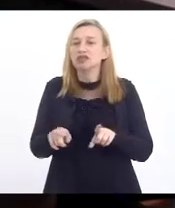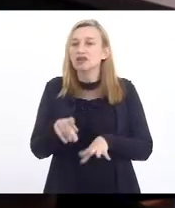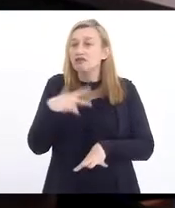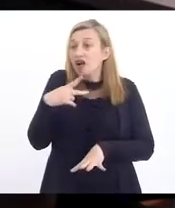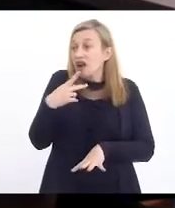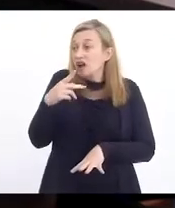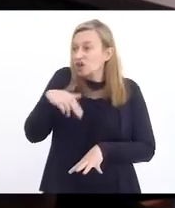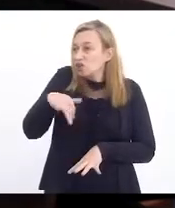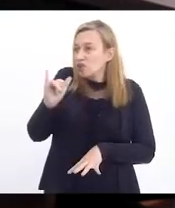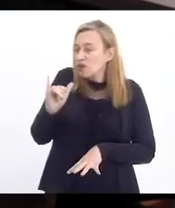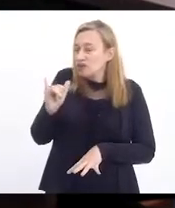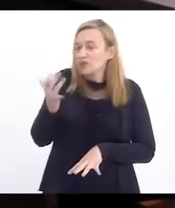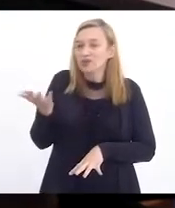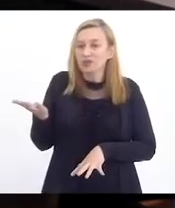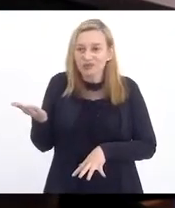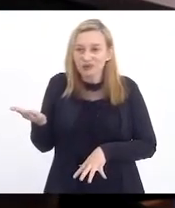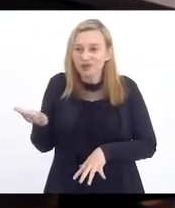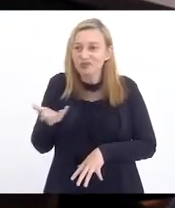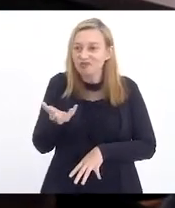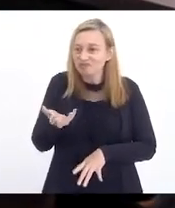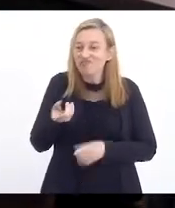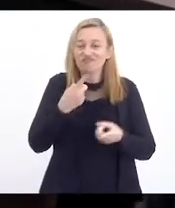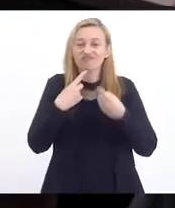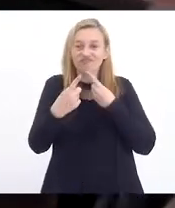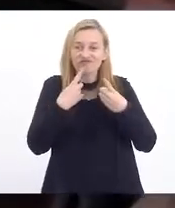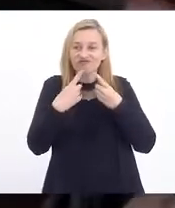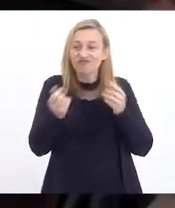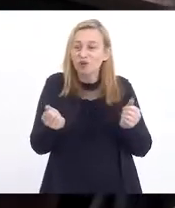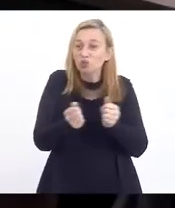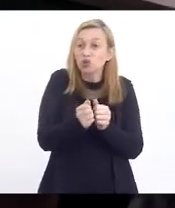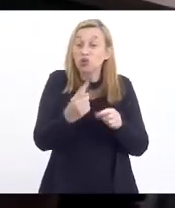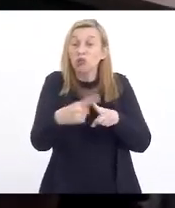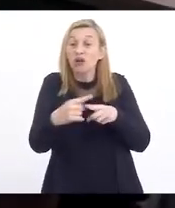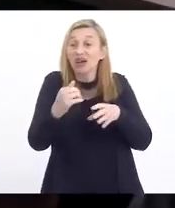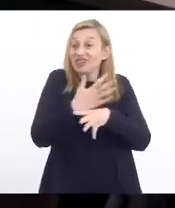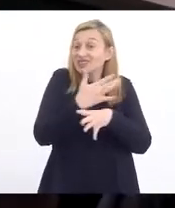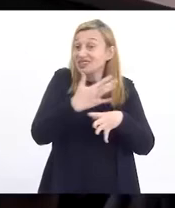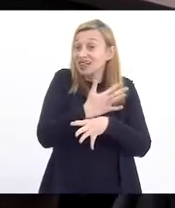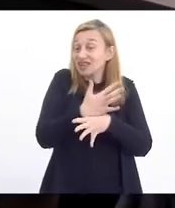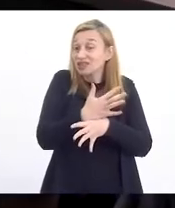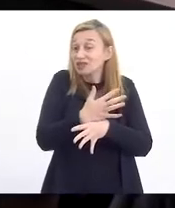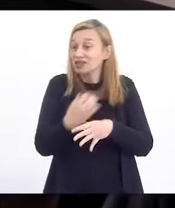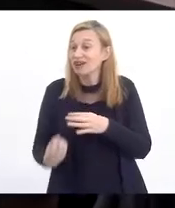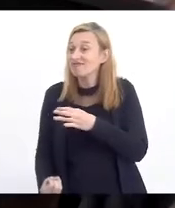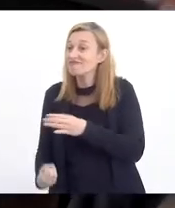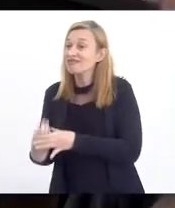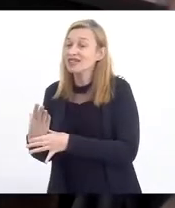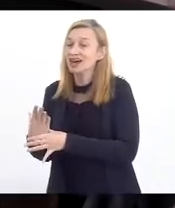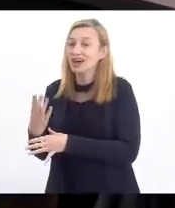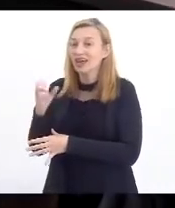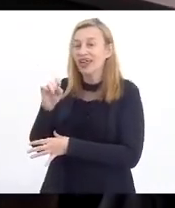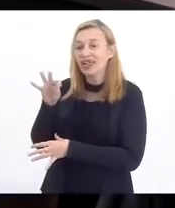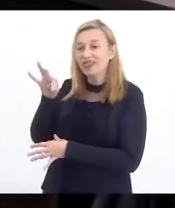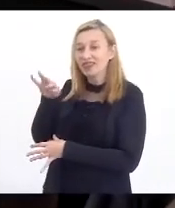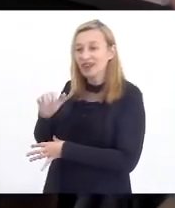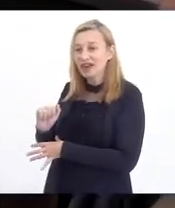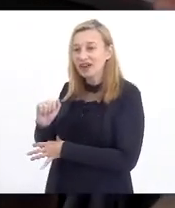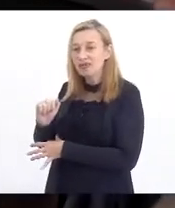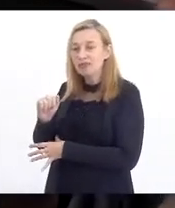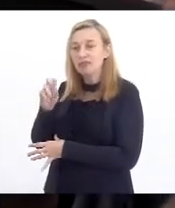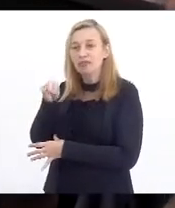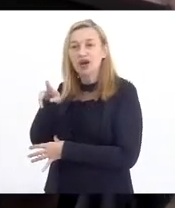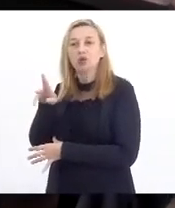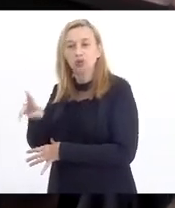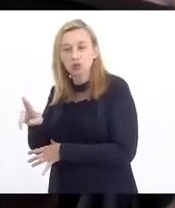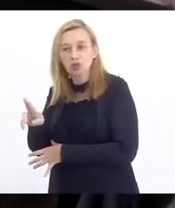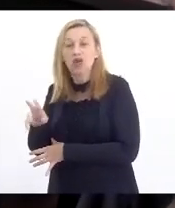Nova Iguaçu está legitimado a participar desse debate, porque é a cidade onde está instalada a Itaguandu. E seria